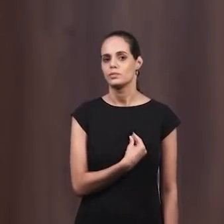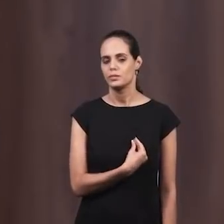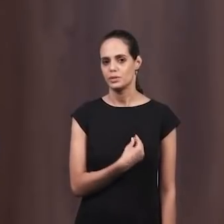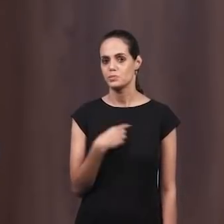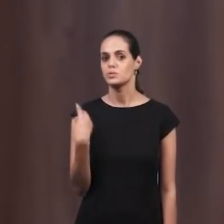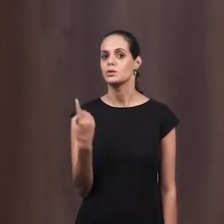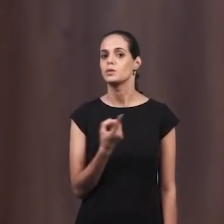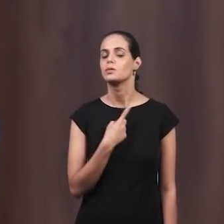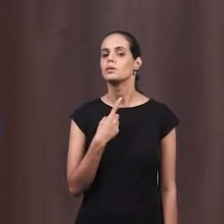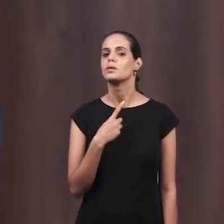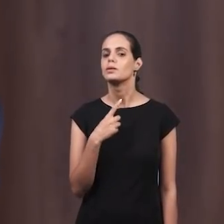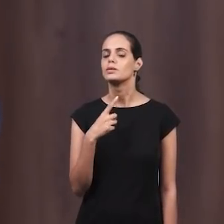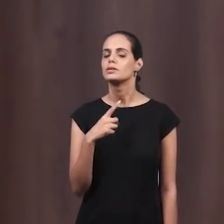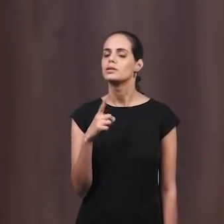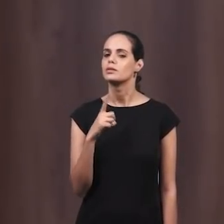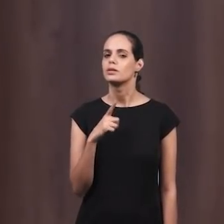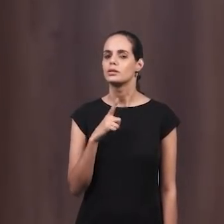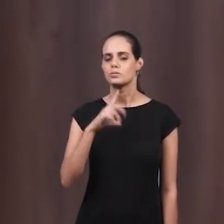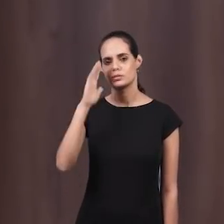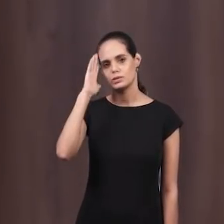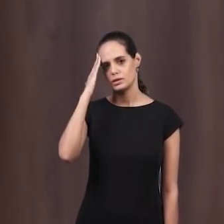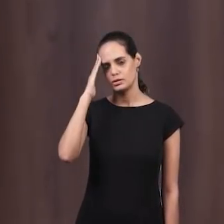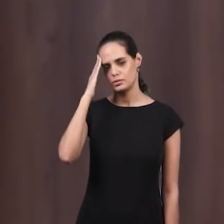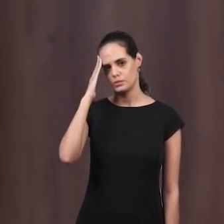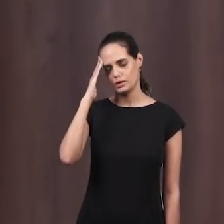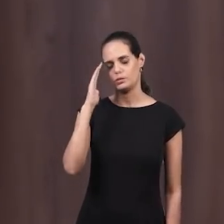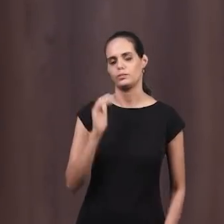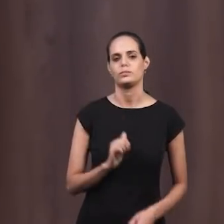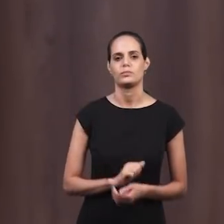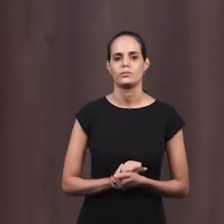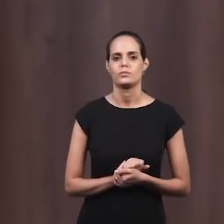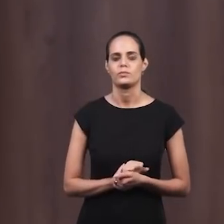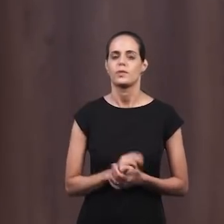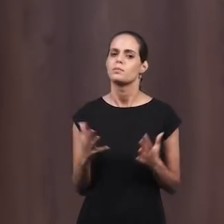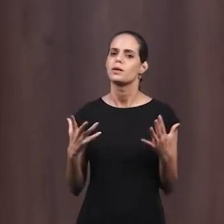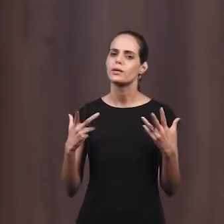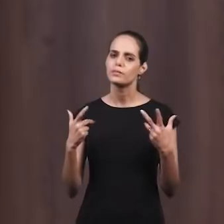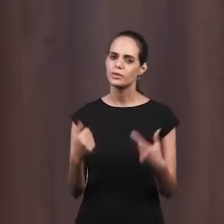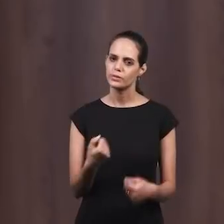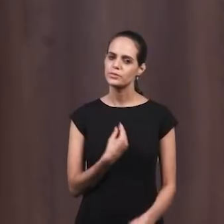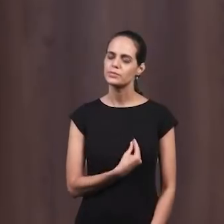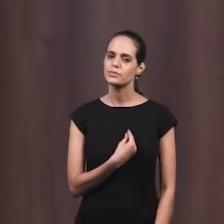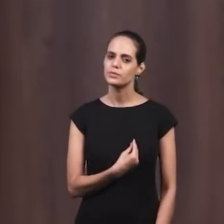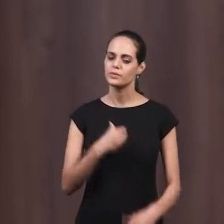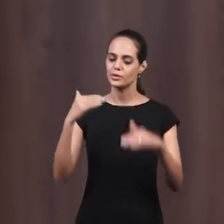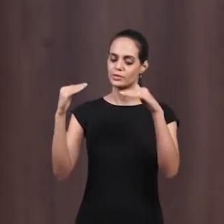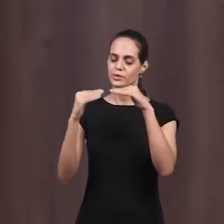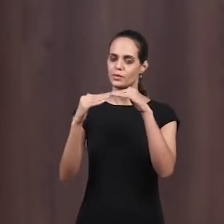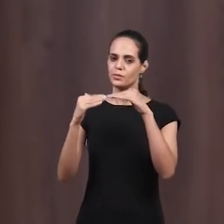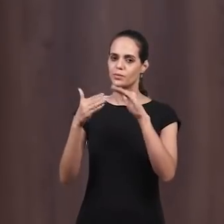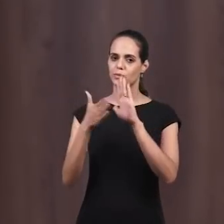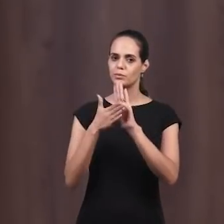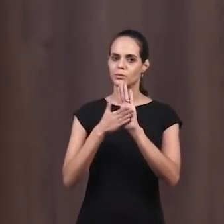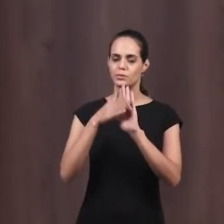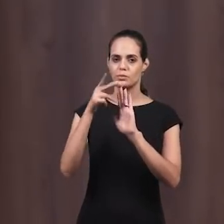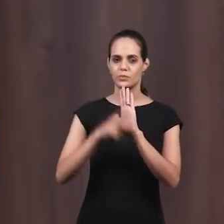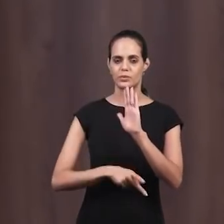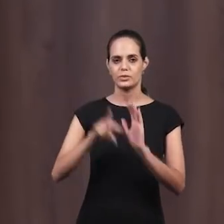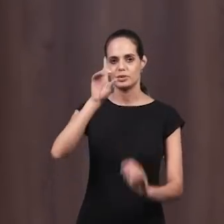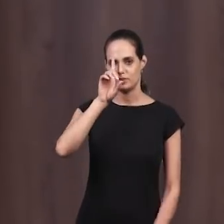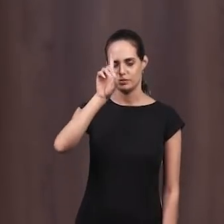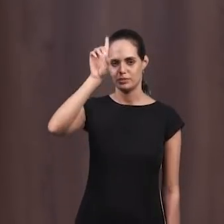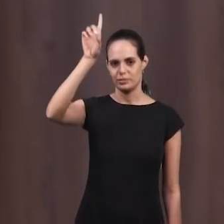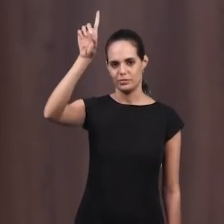nós alcançamos esse entendimento, isso é maravilhoso, viver de acordo com o projeto de Deus. E foi isso que